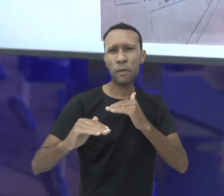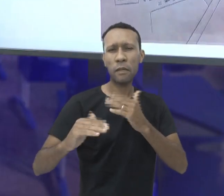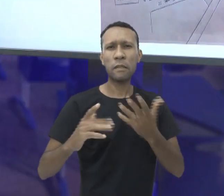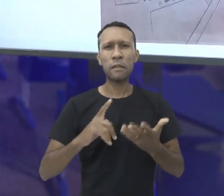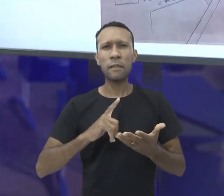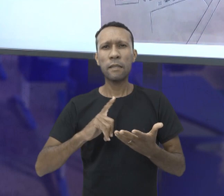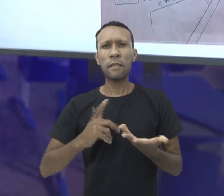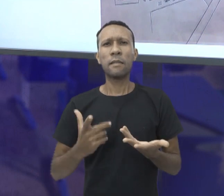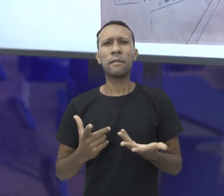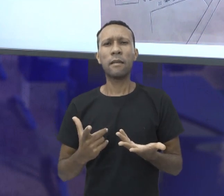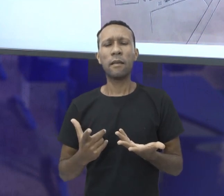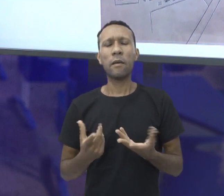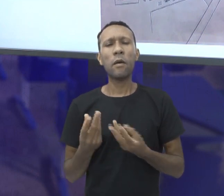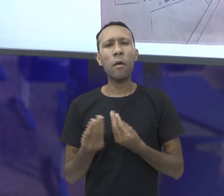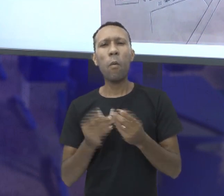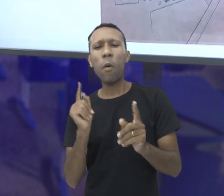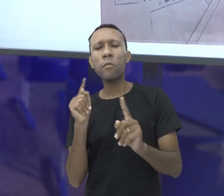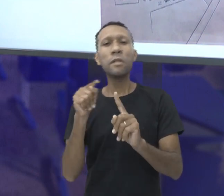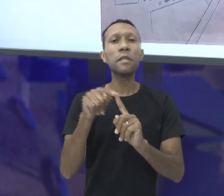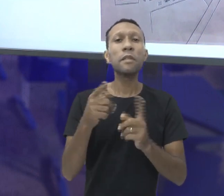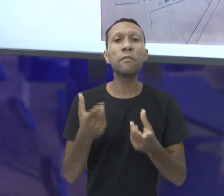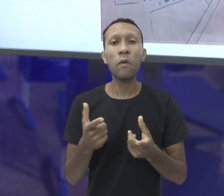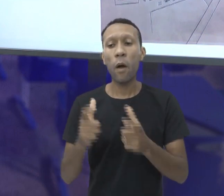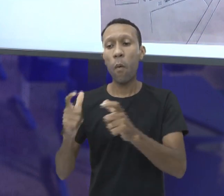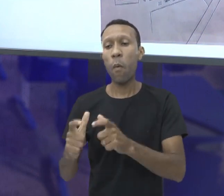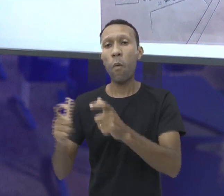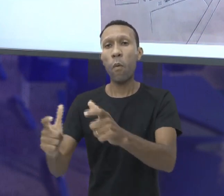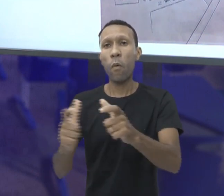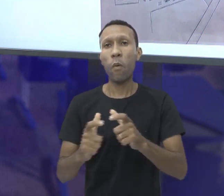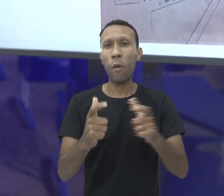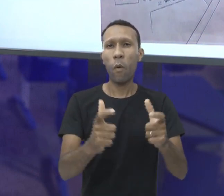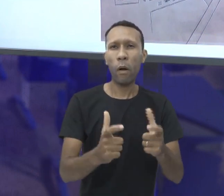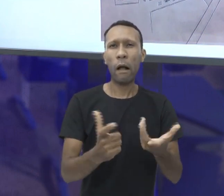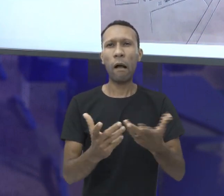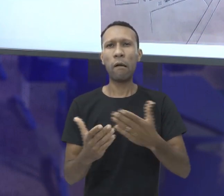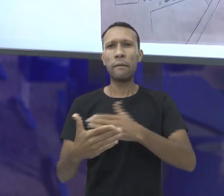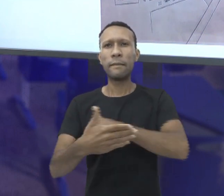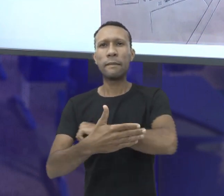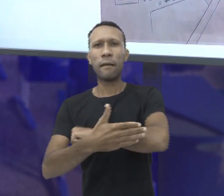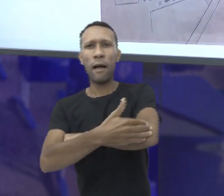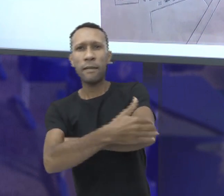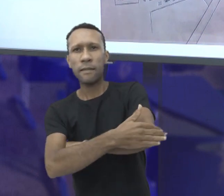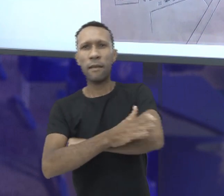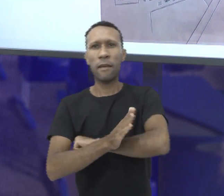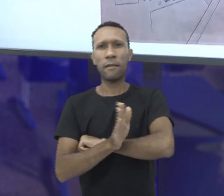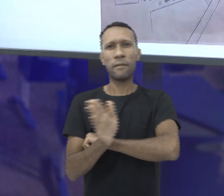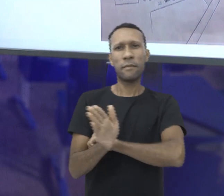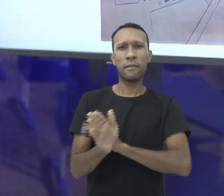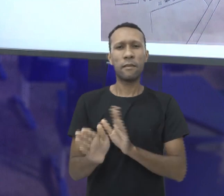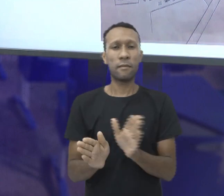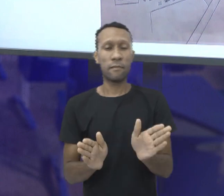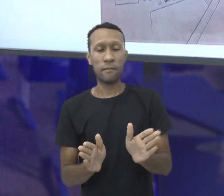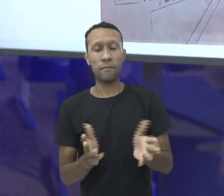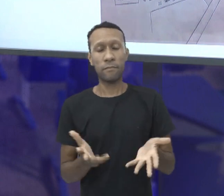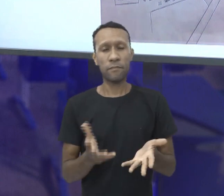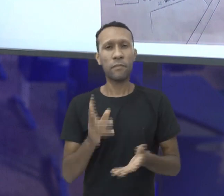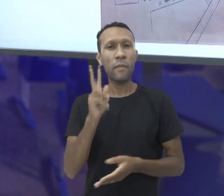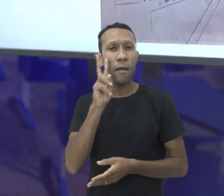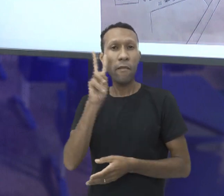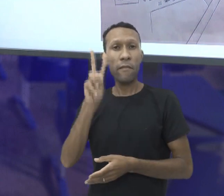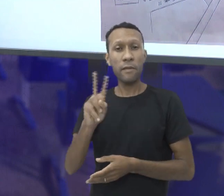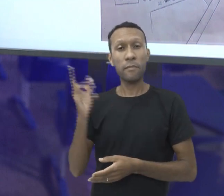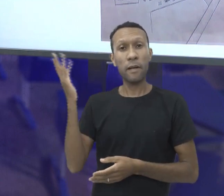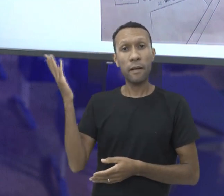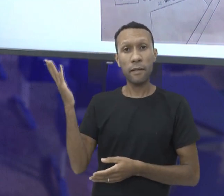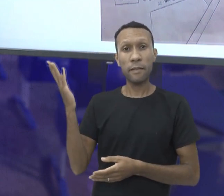corresponde os pontos de localização. Vira à direita, vira à esquerda. Vejamos aqui a legenda desse mapa. Vejamos aqui